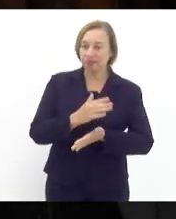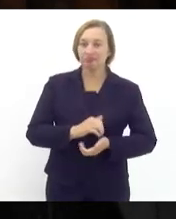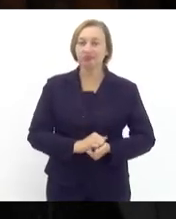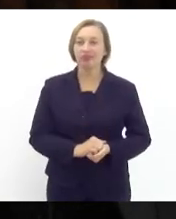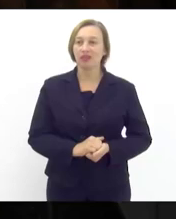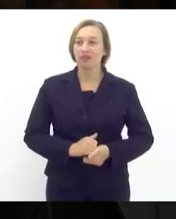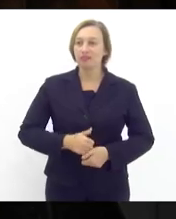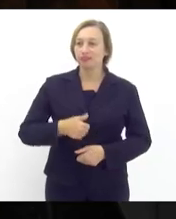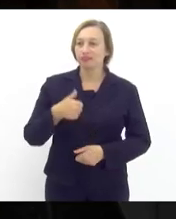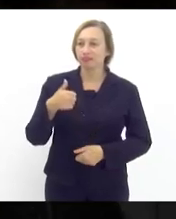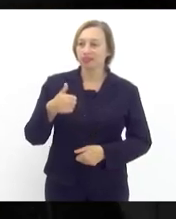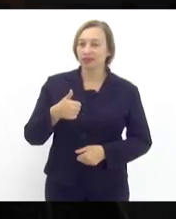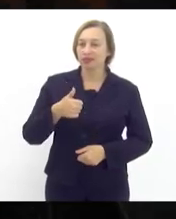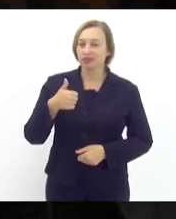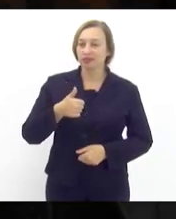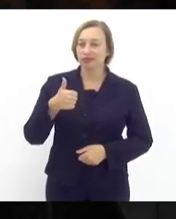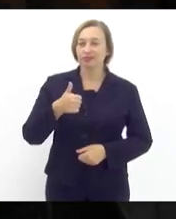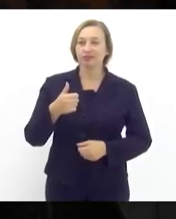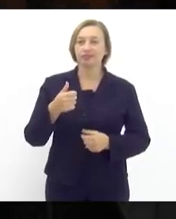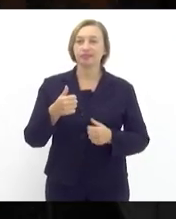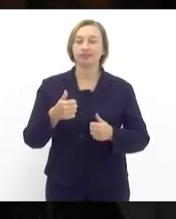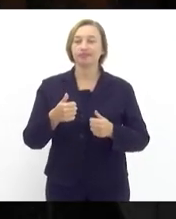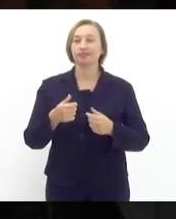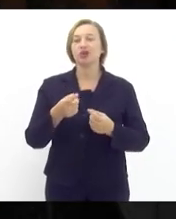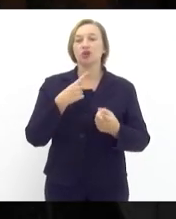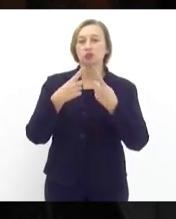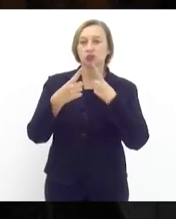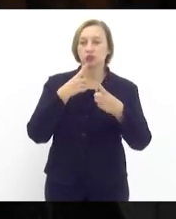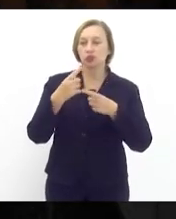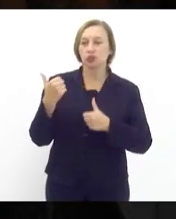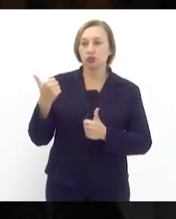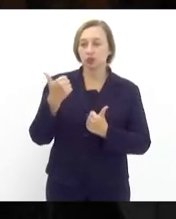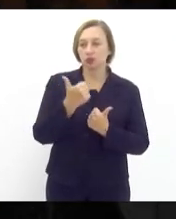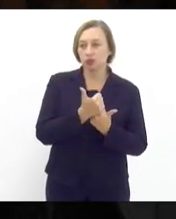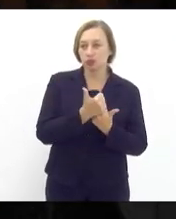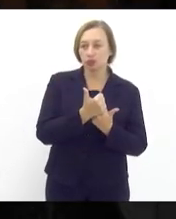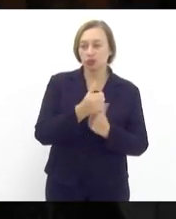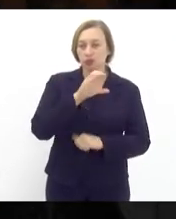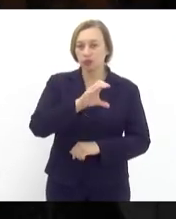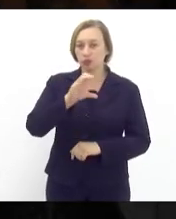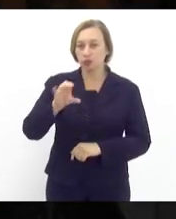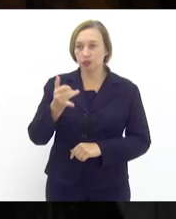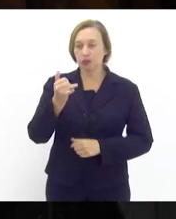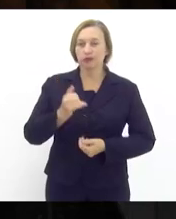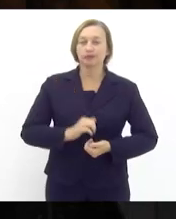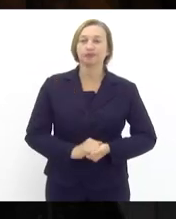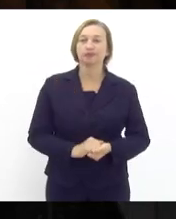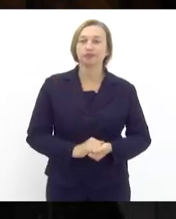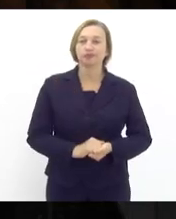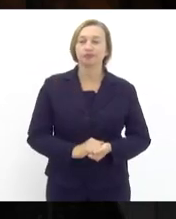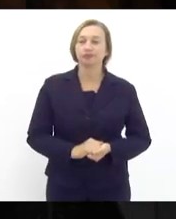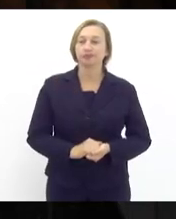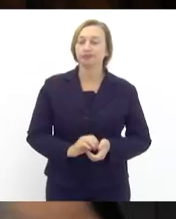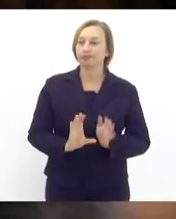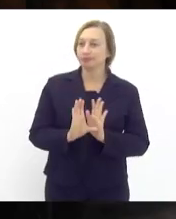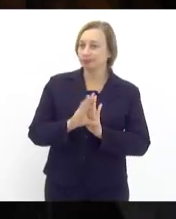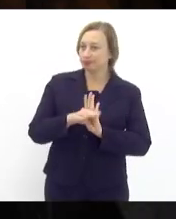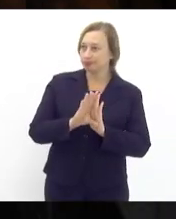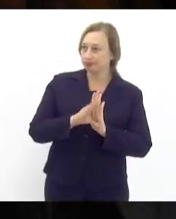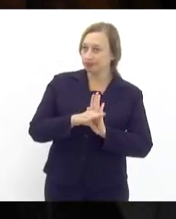em primeira discussão o substitutivo da ccj no conceito